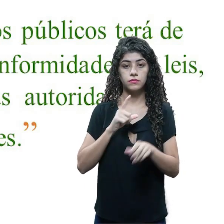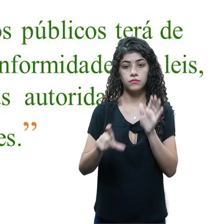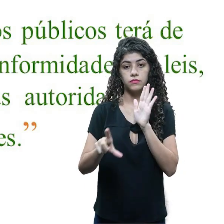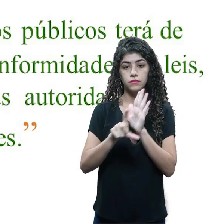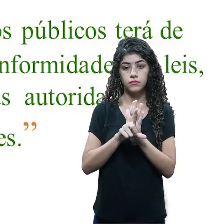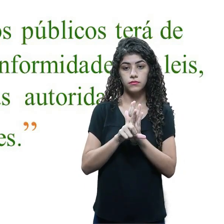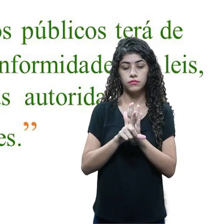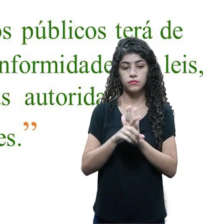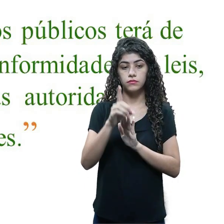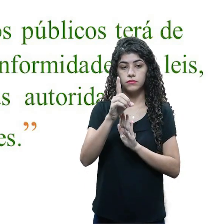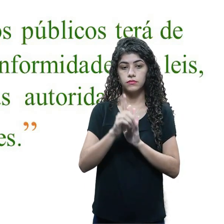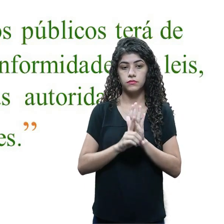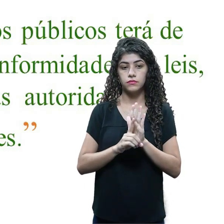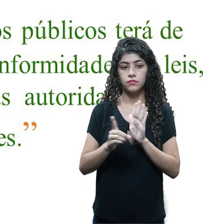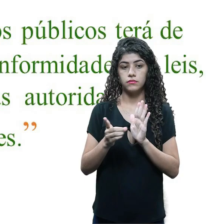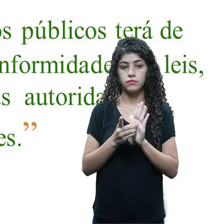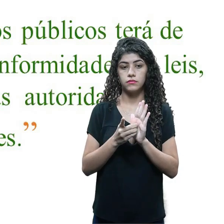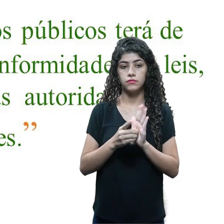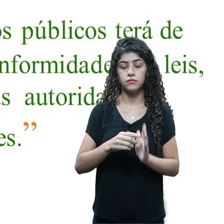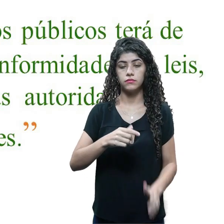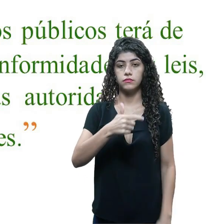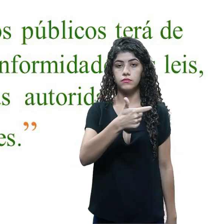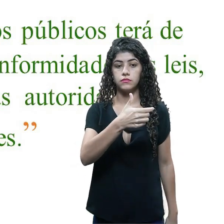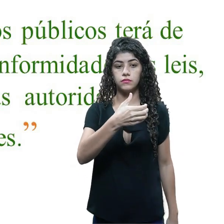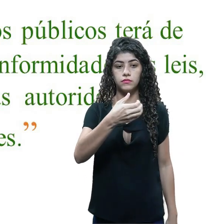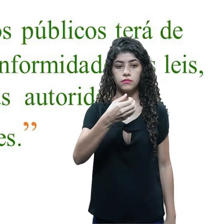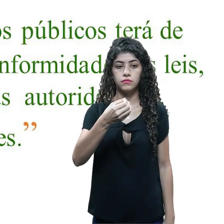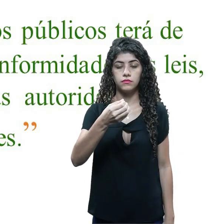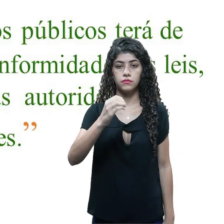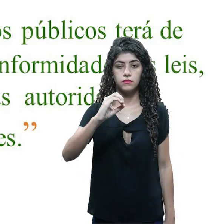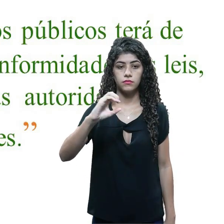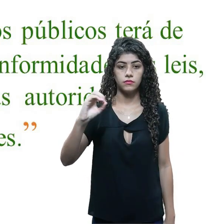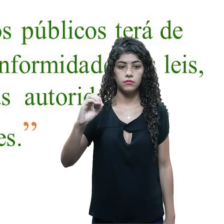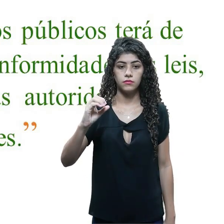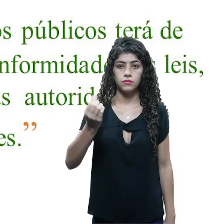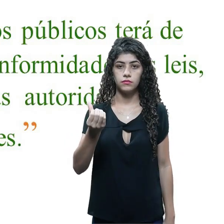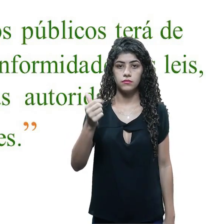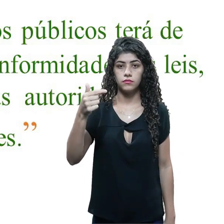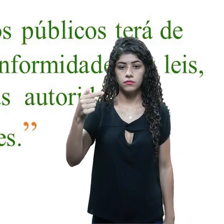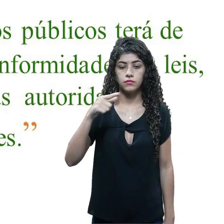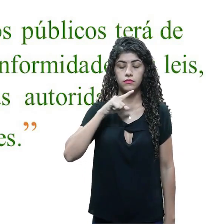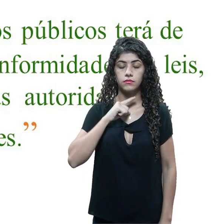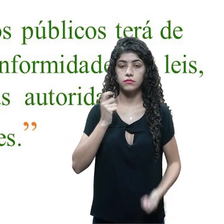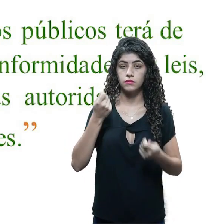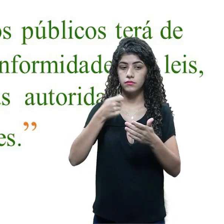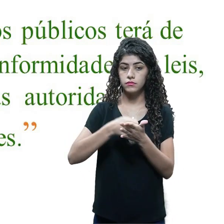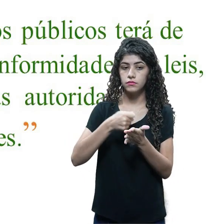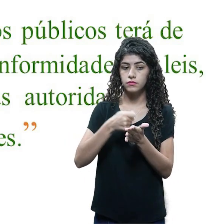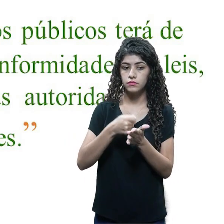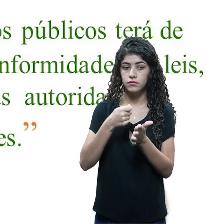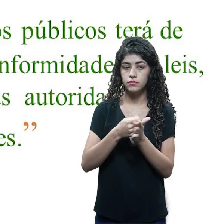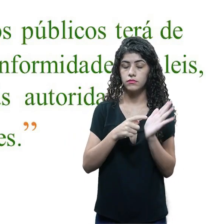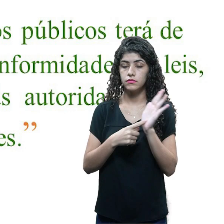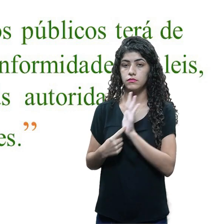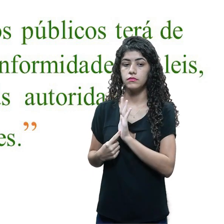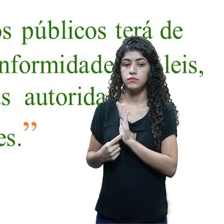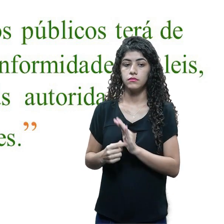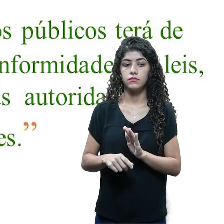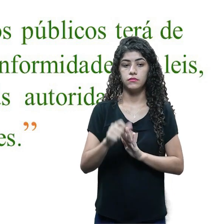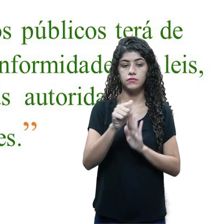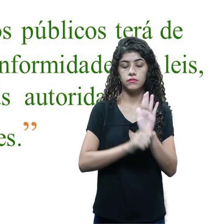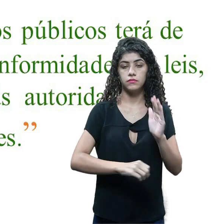um decreto-lei, número 200 de 67, que nesse contexto insere a obrigatoriedade de prestar contas. No